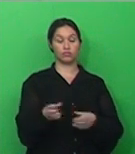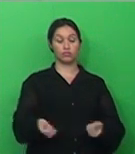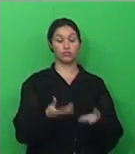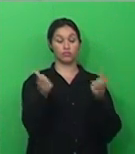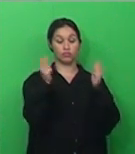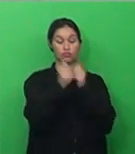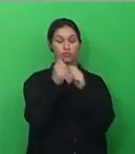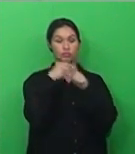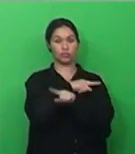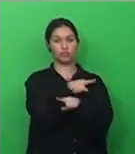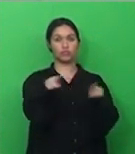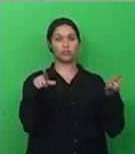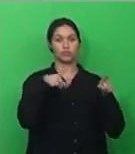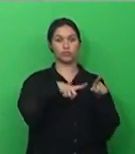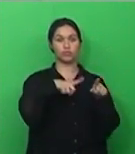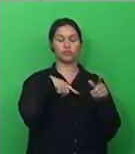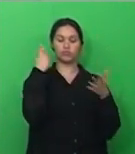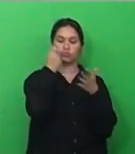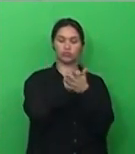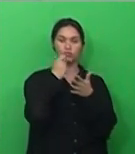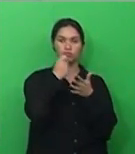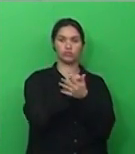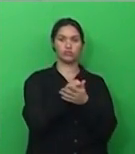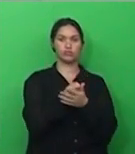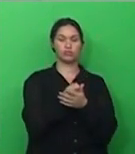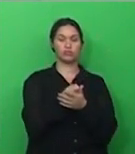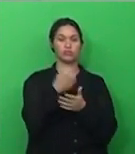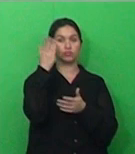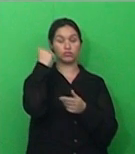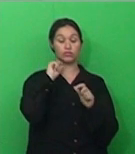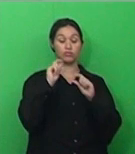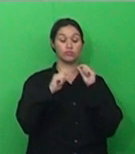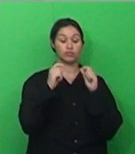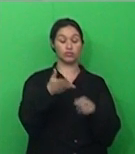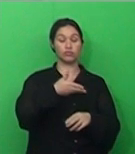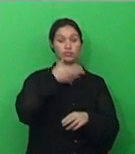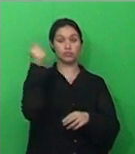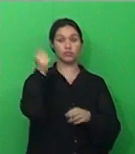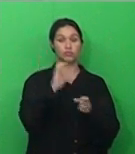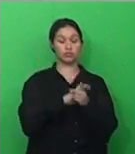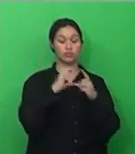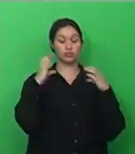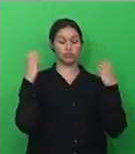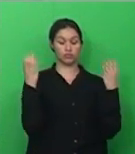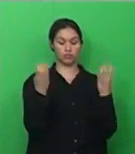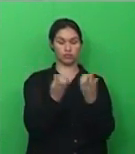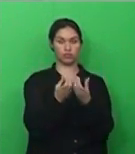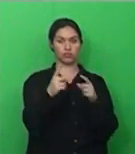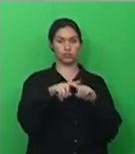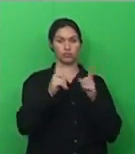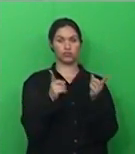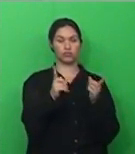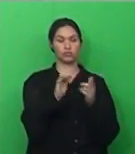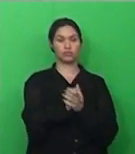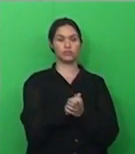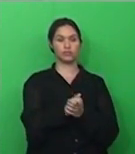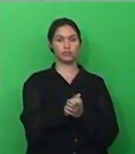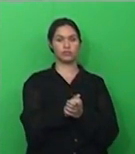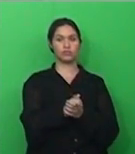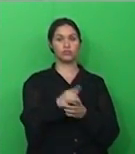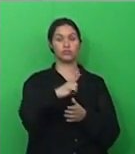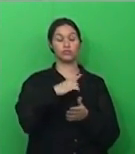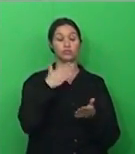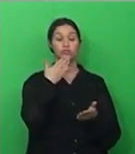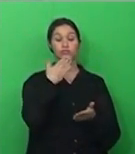vocês, temos que realmente brigar, ver o que é melhor para a nossa comunidade. A comunidade tem que estar ciente daquilo que vai